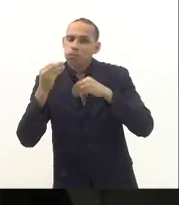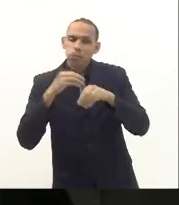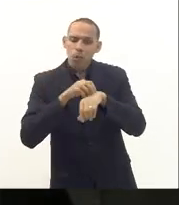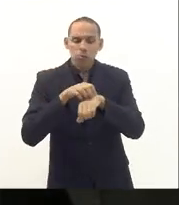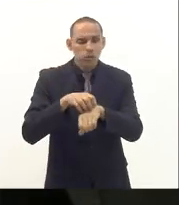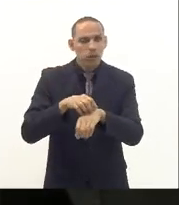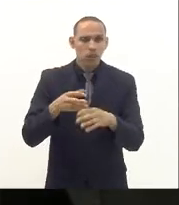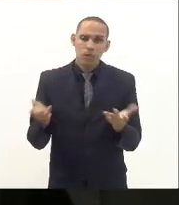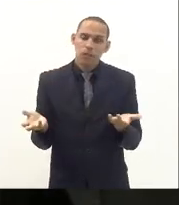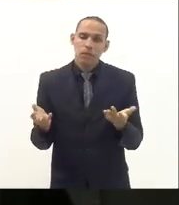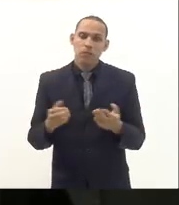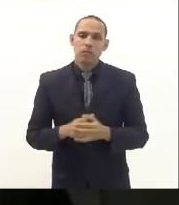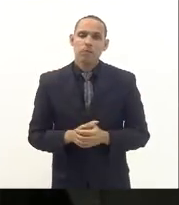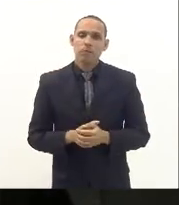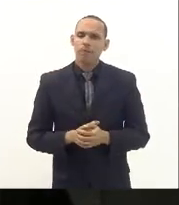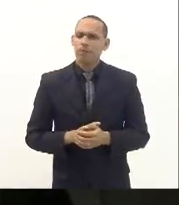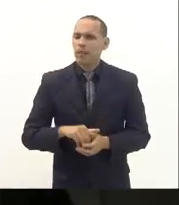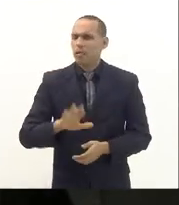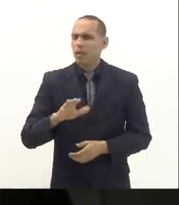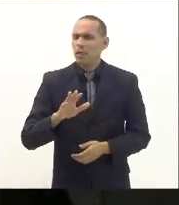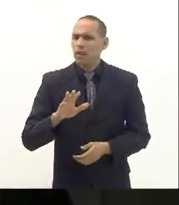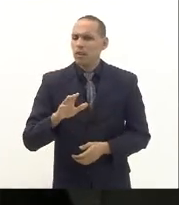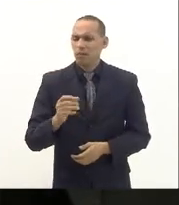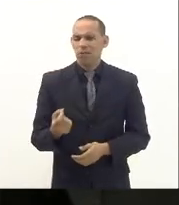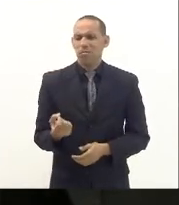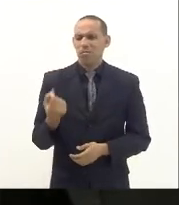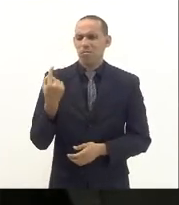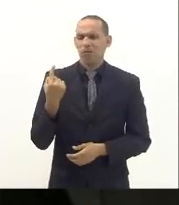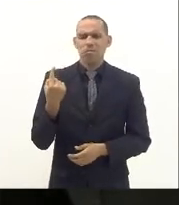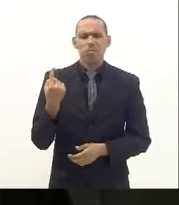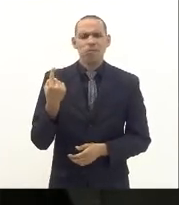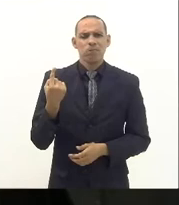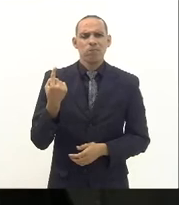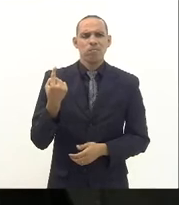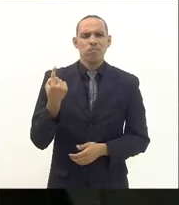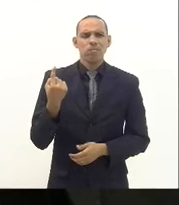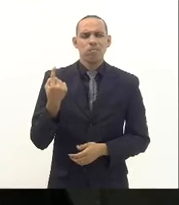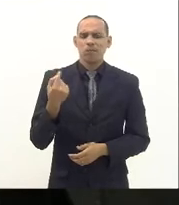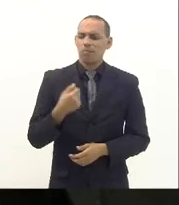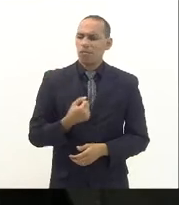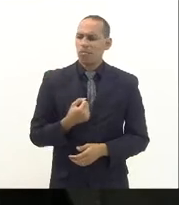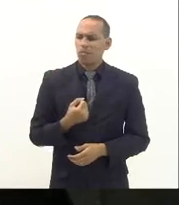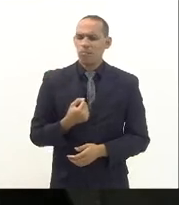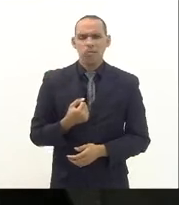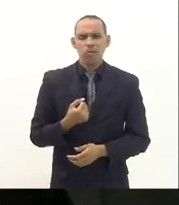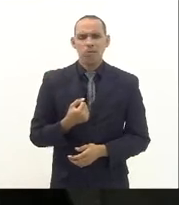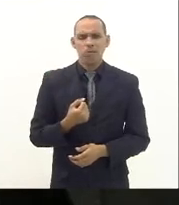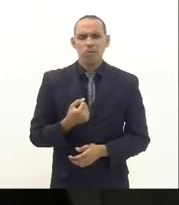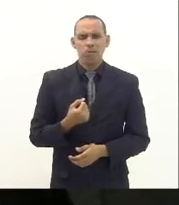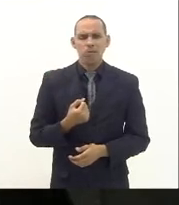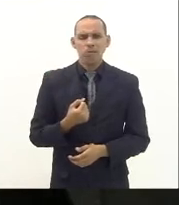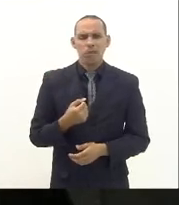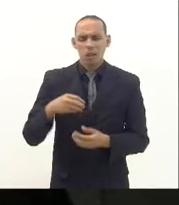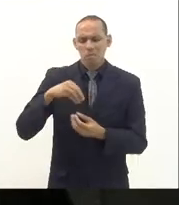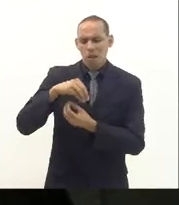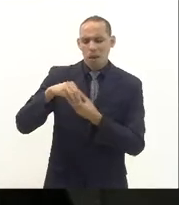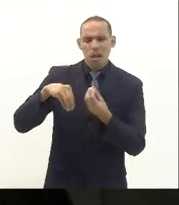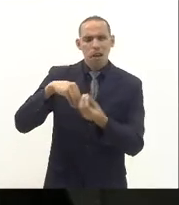vale-transporte agora o que acho estranho senhora Presidente é que no bojo